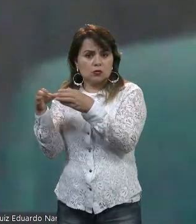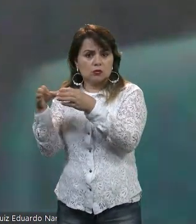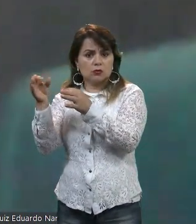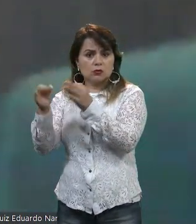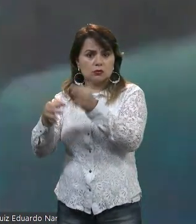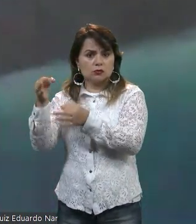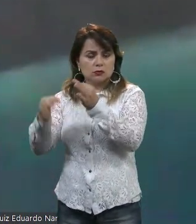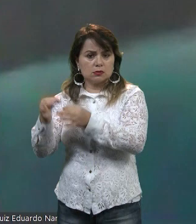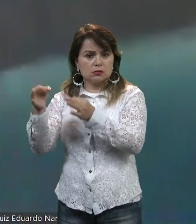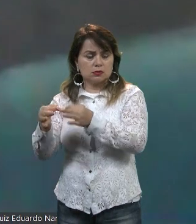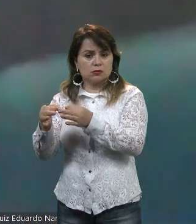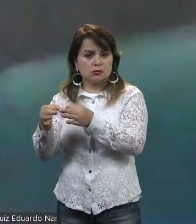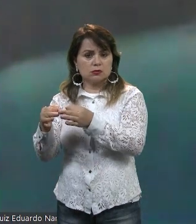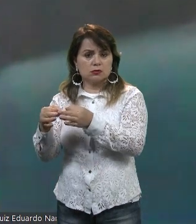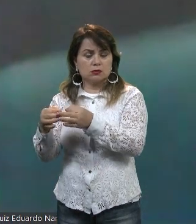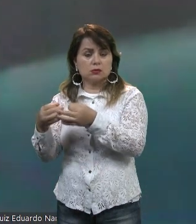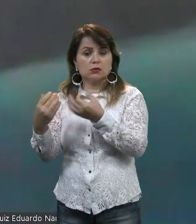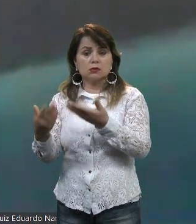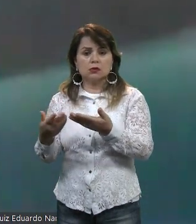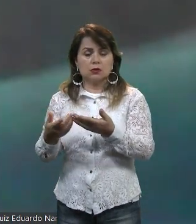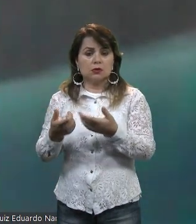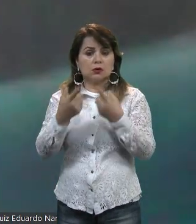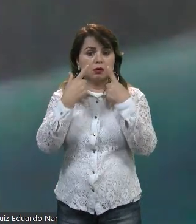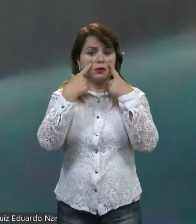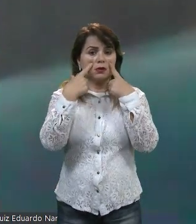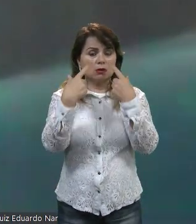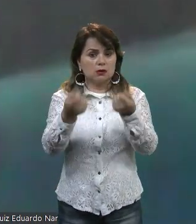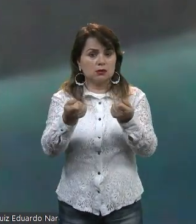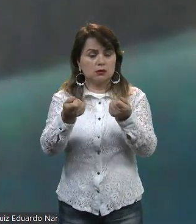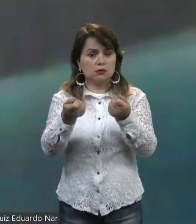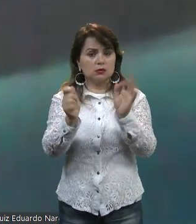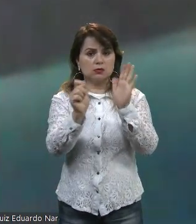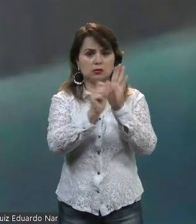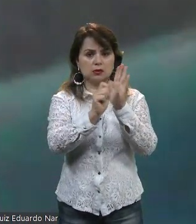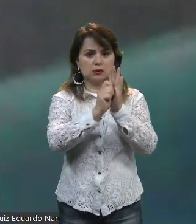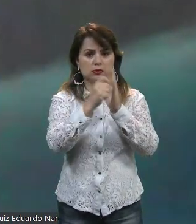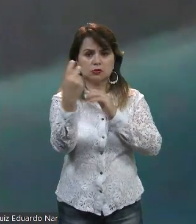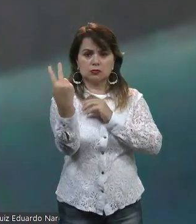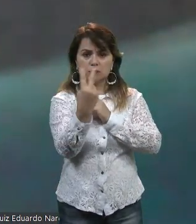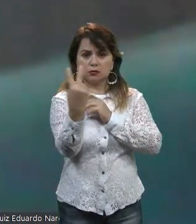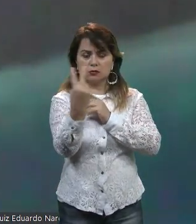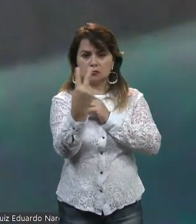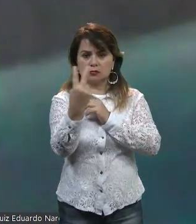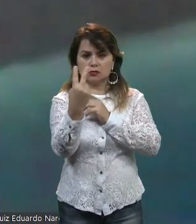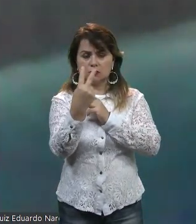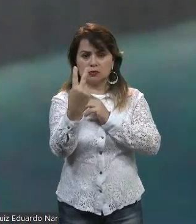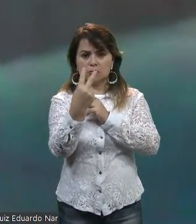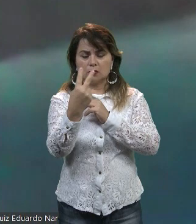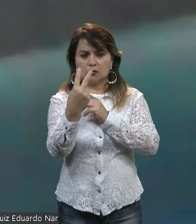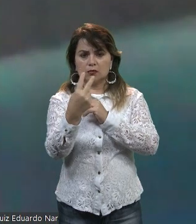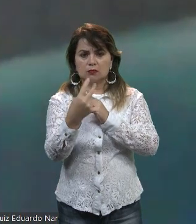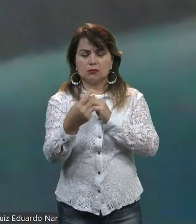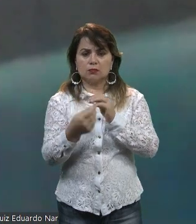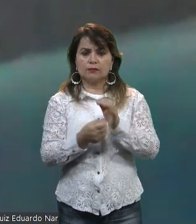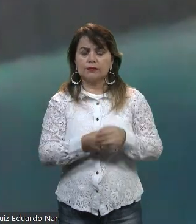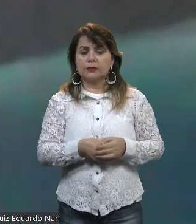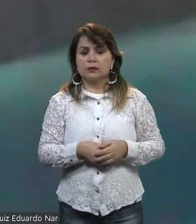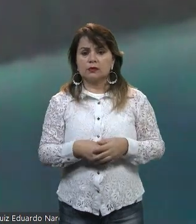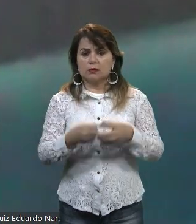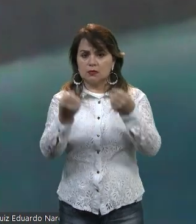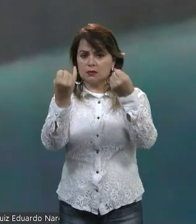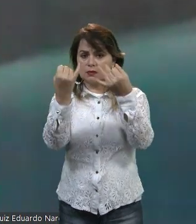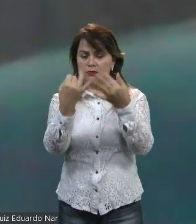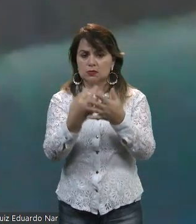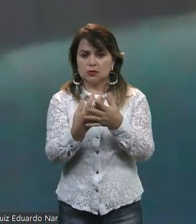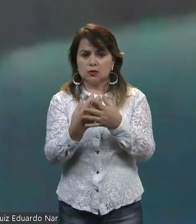um alerta, que houve uma questão aqui, no artigo 2º, parágrafo único, fica vedada a incidência de correção